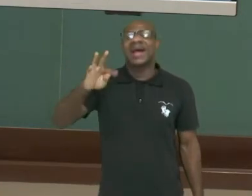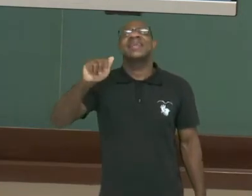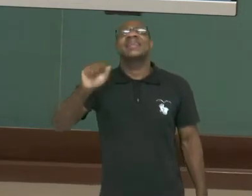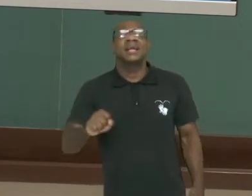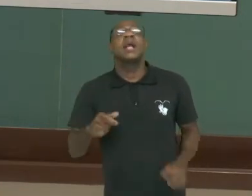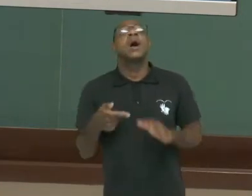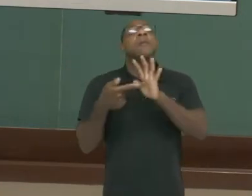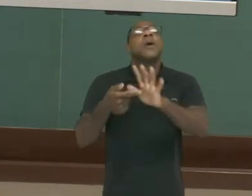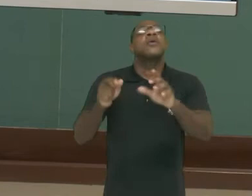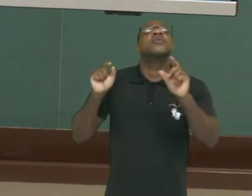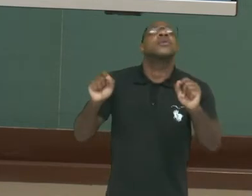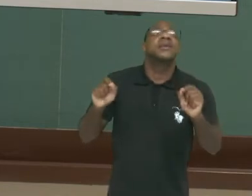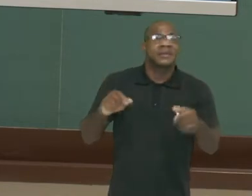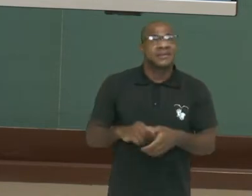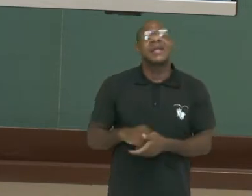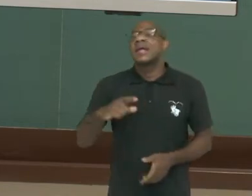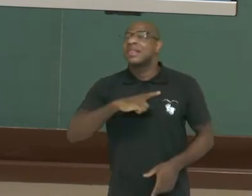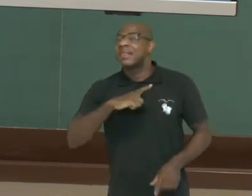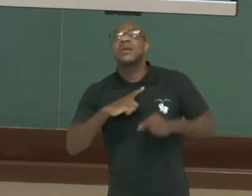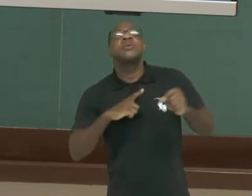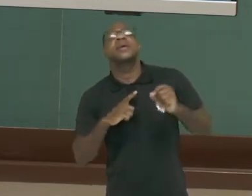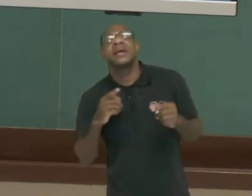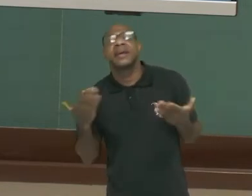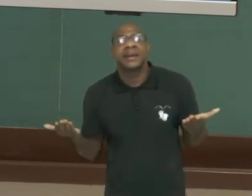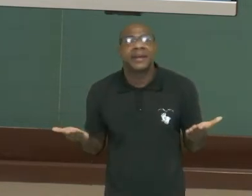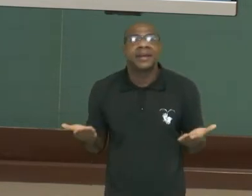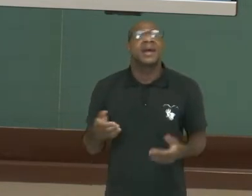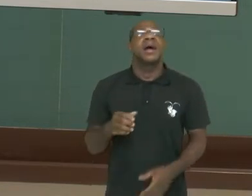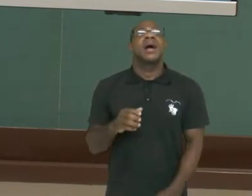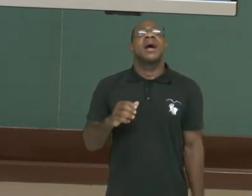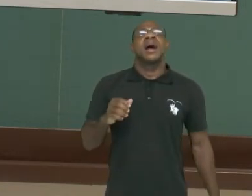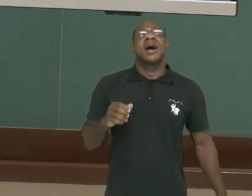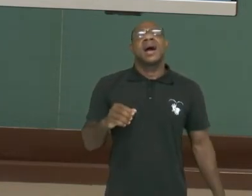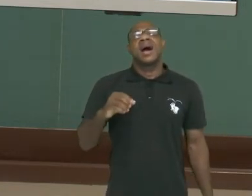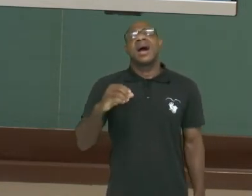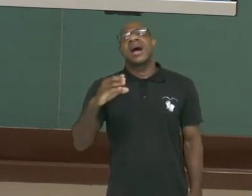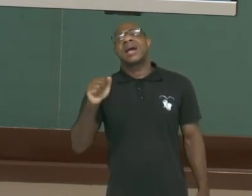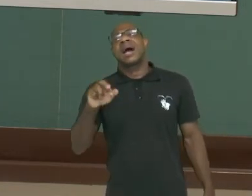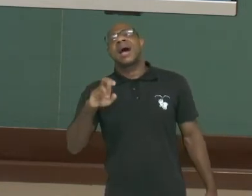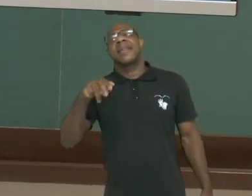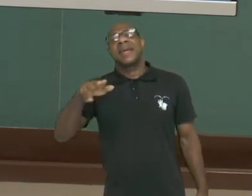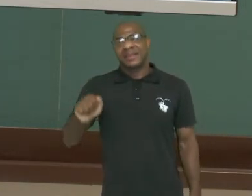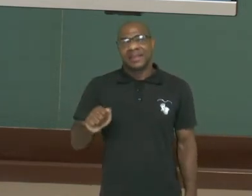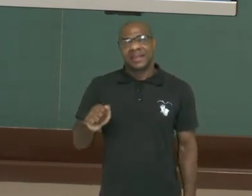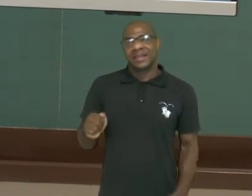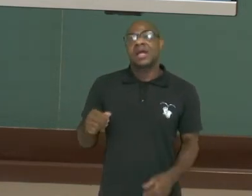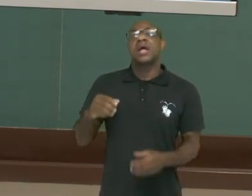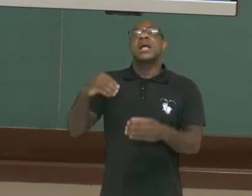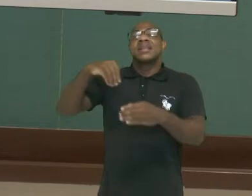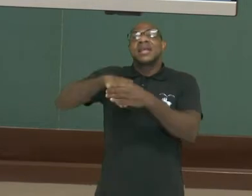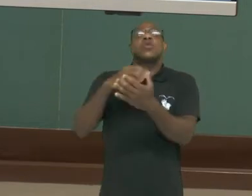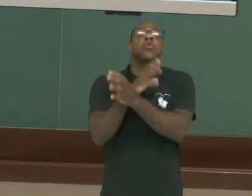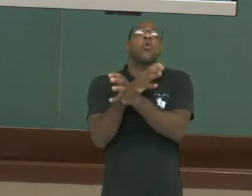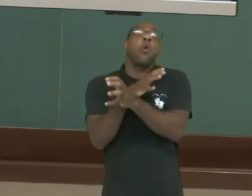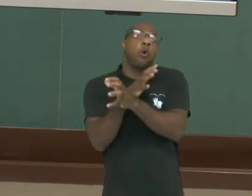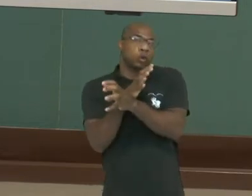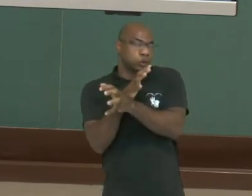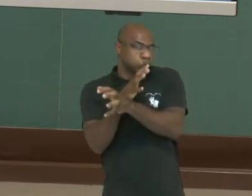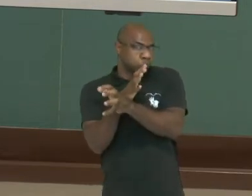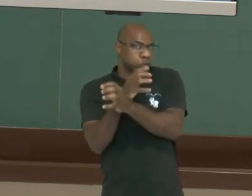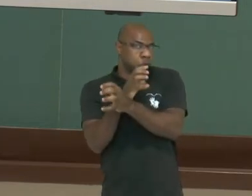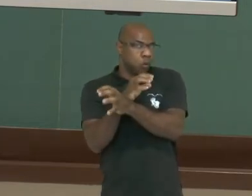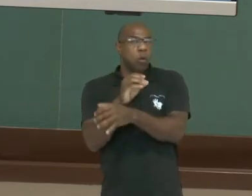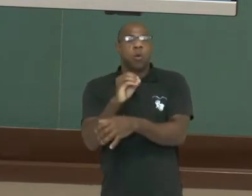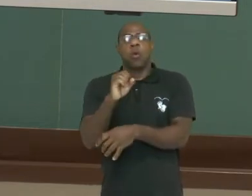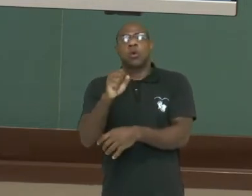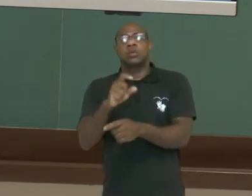apresentam, essas sim, apresentam a quilha, né? Ou a carena ali no externo, no osso, ali no corpo, né?